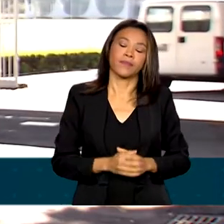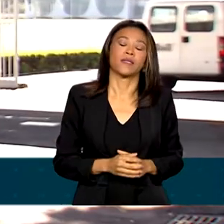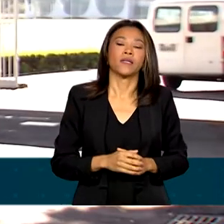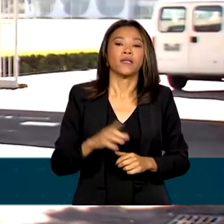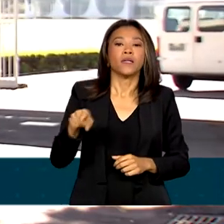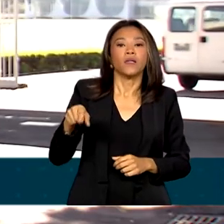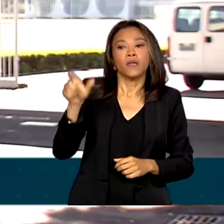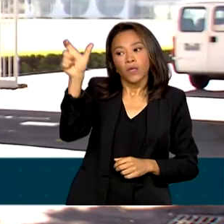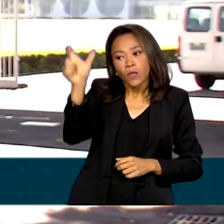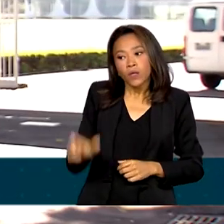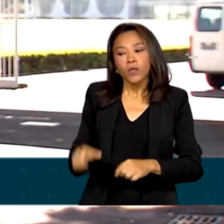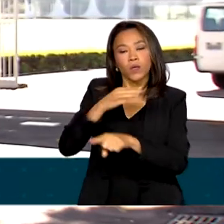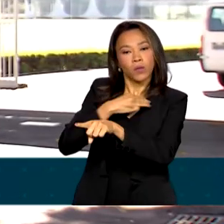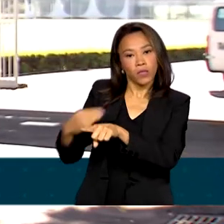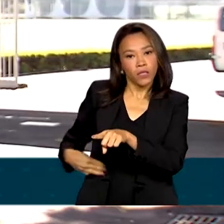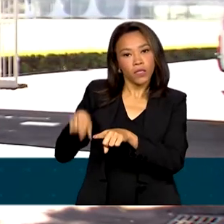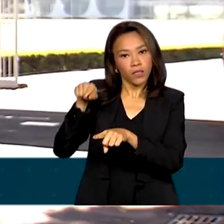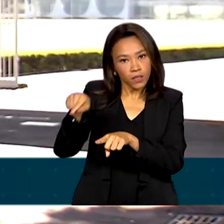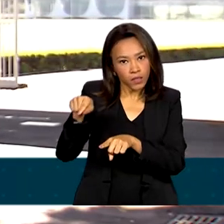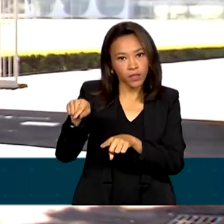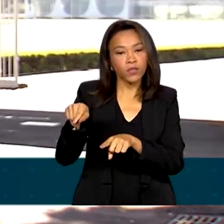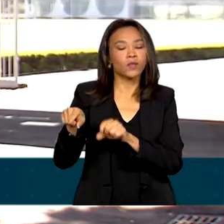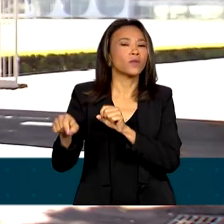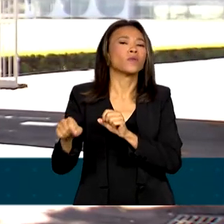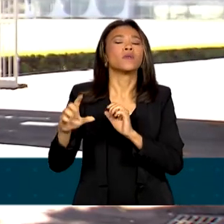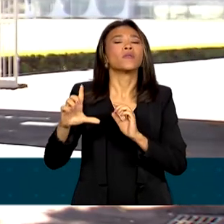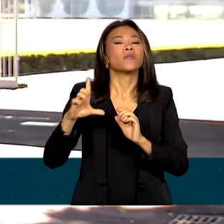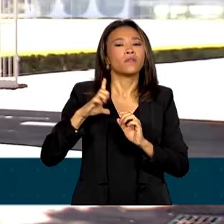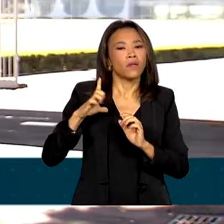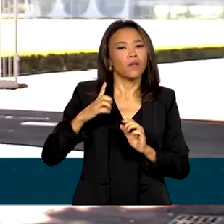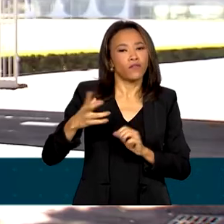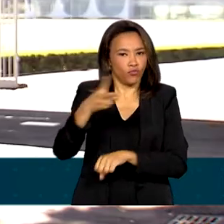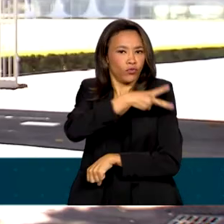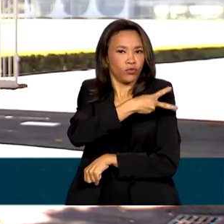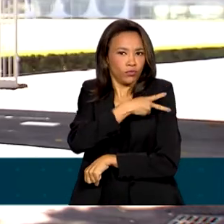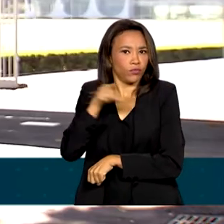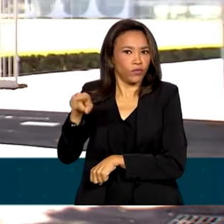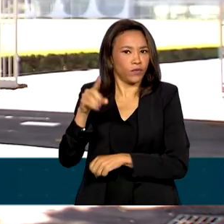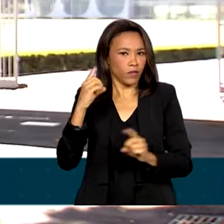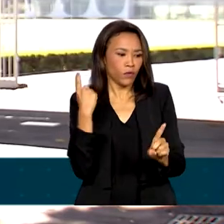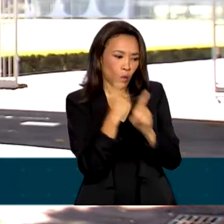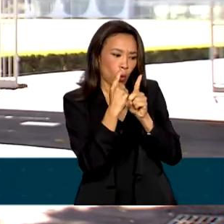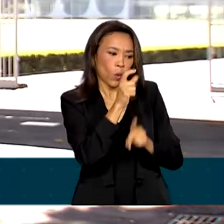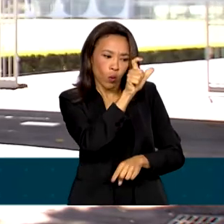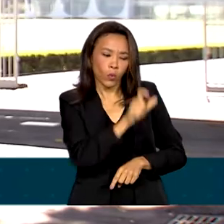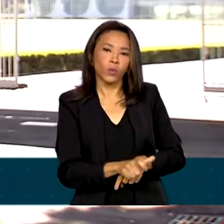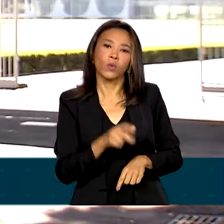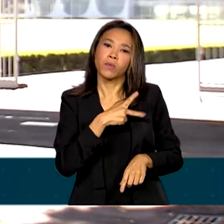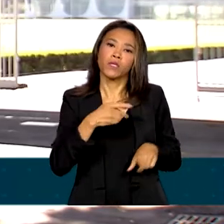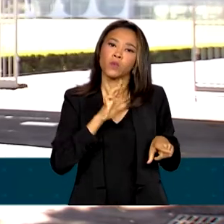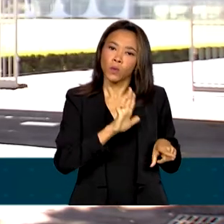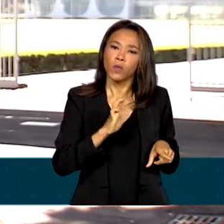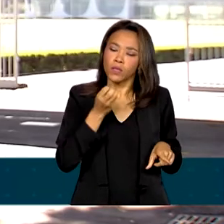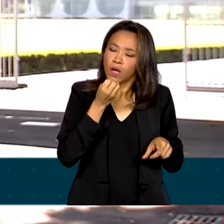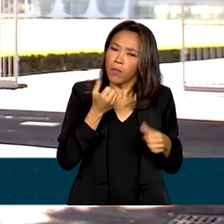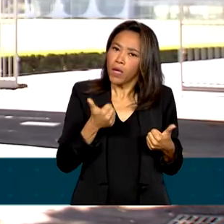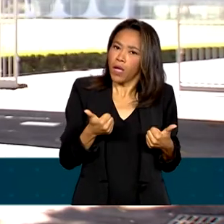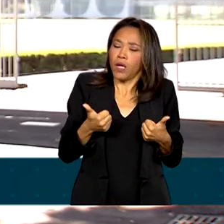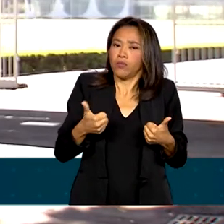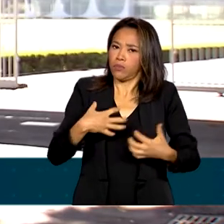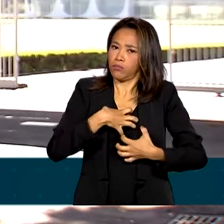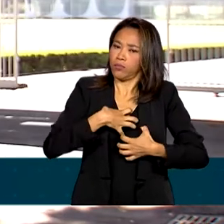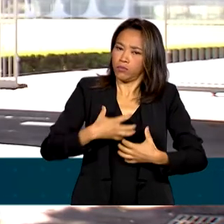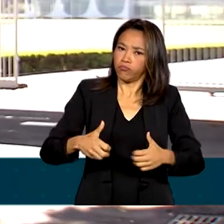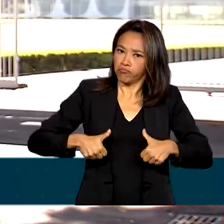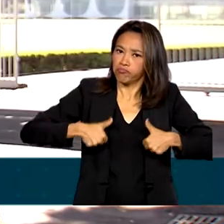das relações institucionais da presidência da república esteve com o Lula informou que ele se recupera bem dessa pneumonia leve e que